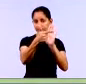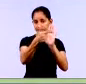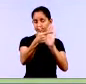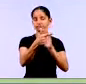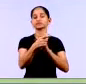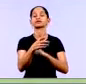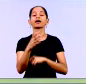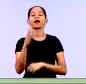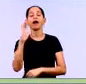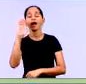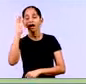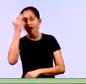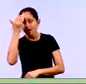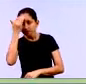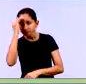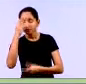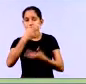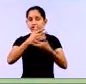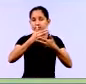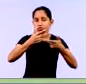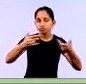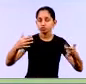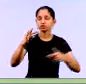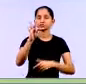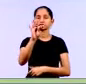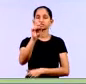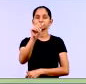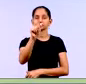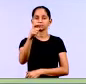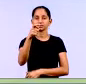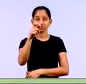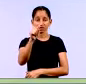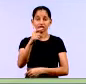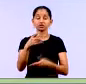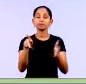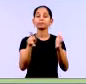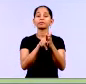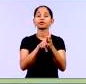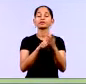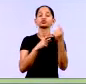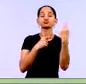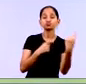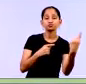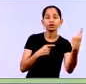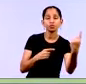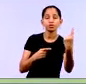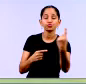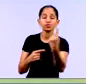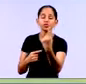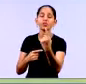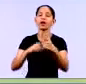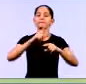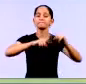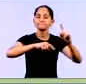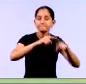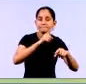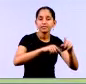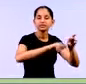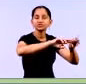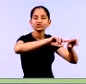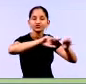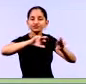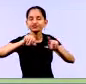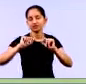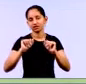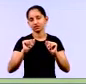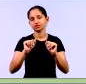Entender e verificar a taxa padrão de consumo de cada tipo de matéria-prima, né, professor? Necessariamente é essa a taxa que vai indicar como que anda esse